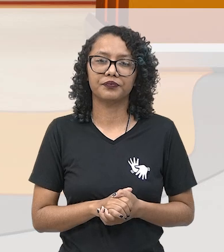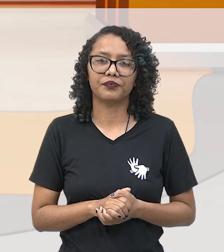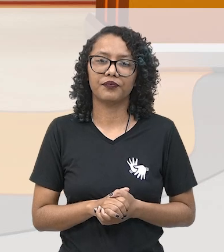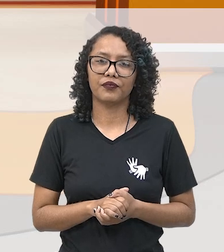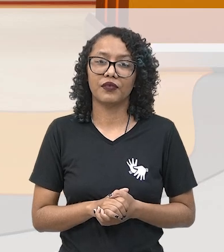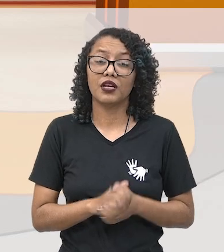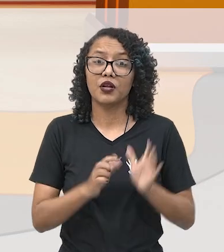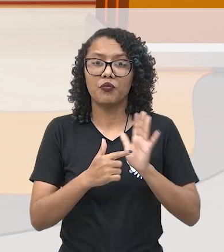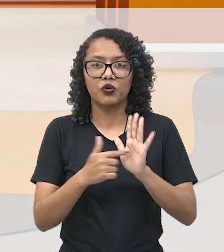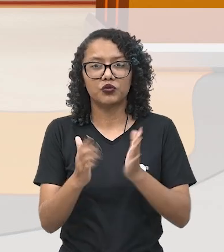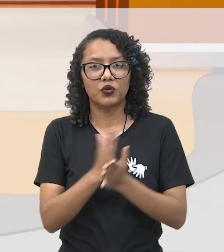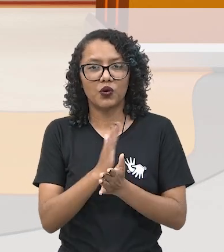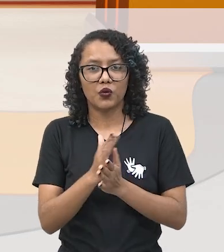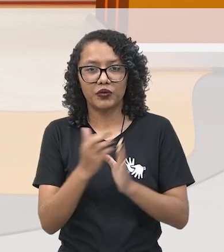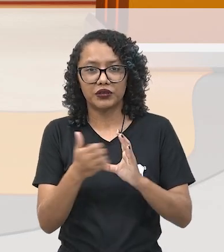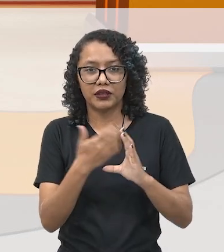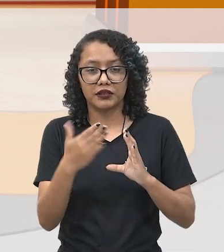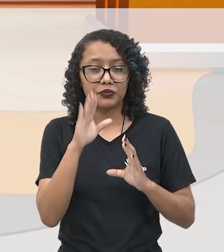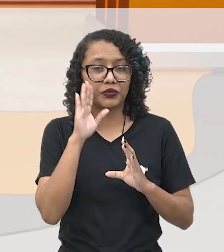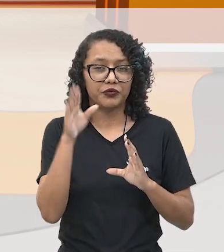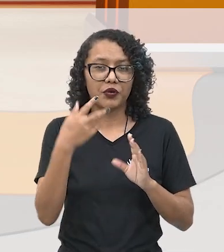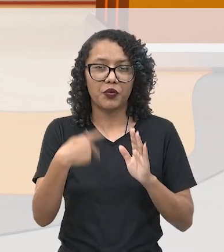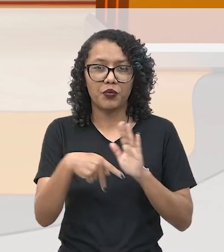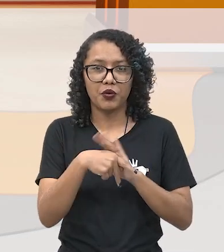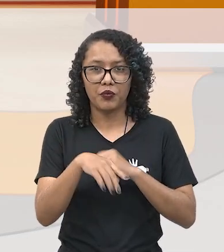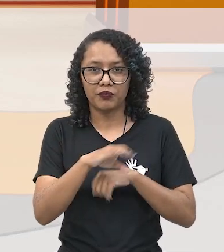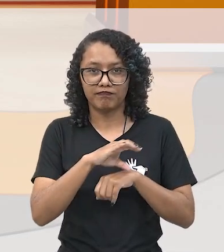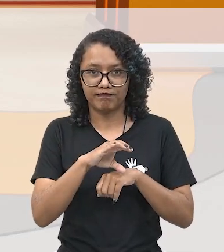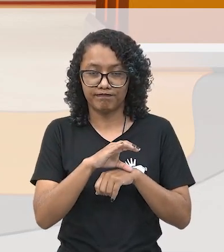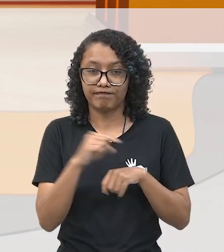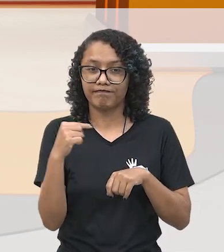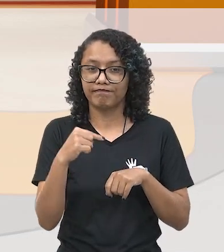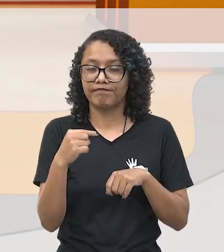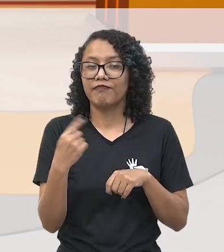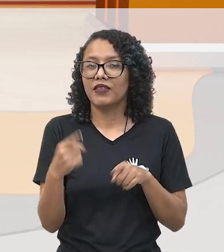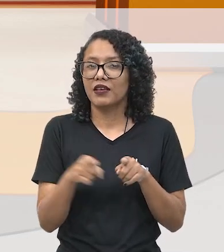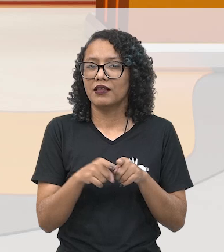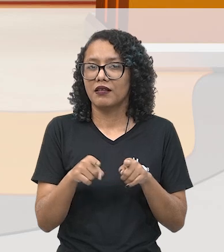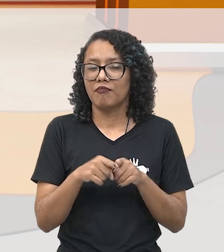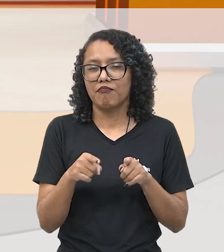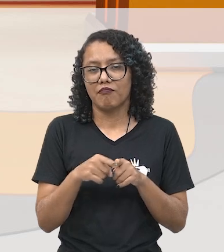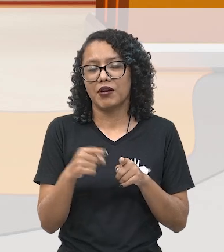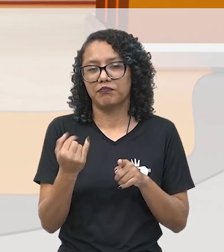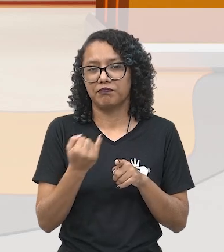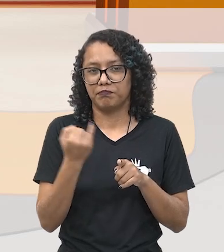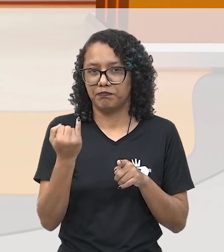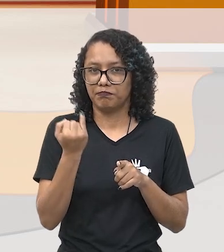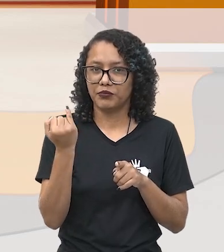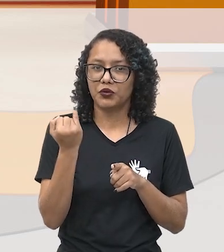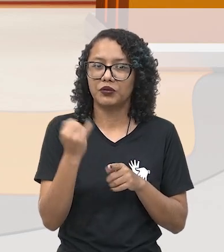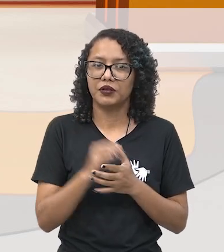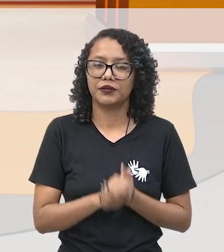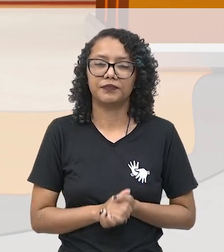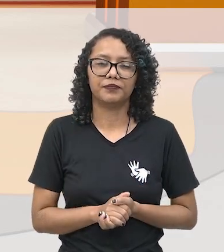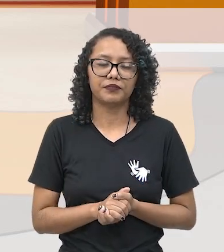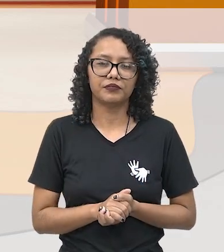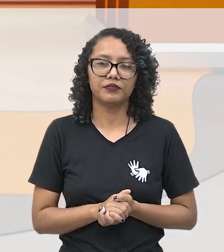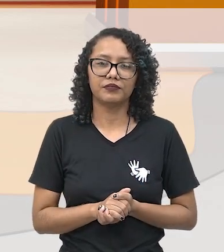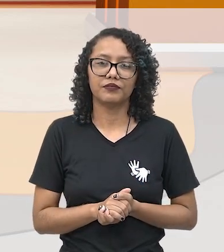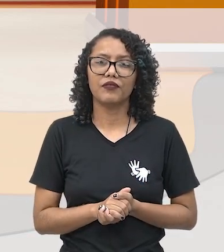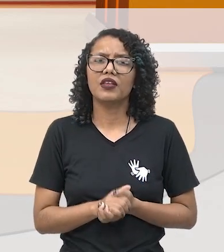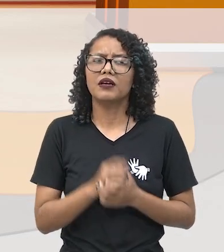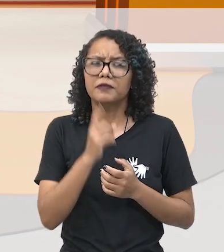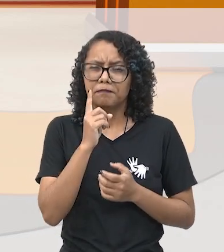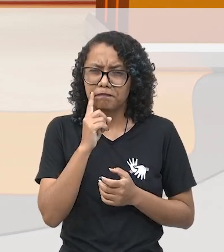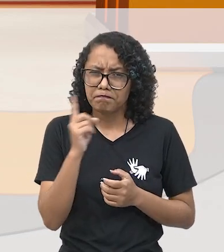características, né, principais e também importantes em relação à Constituição de 1891. Essa